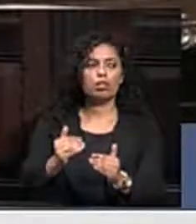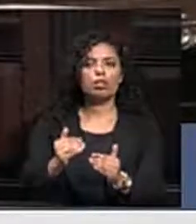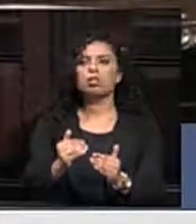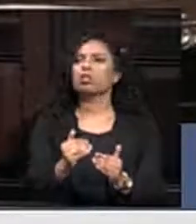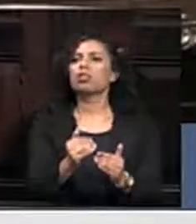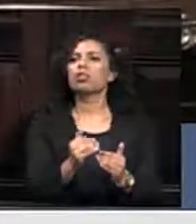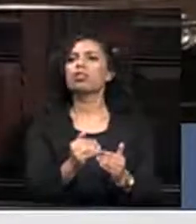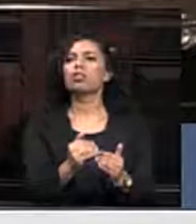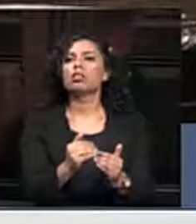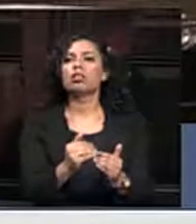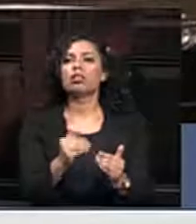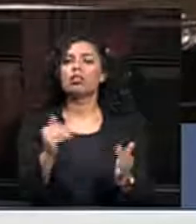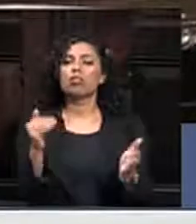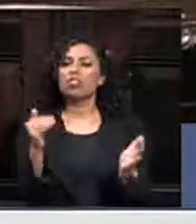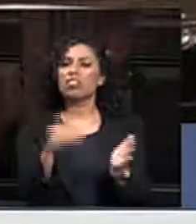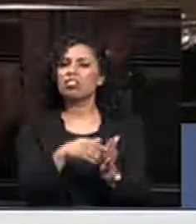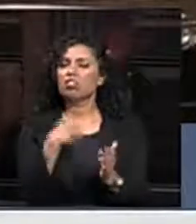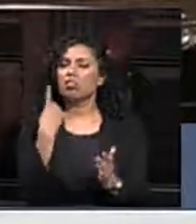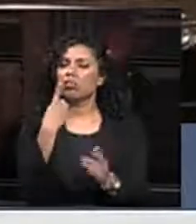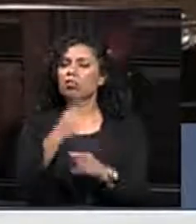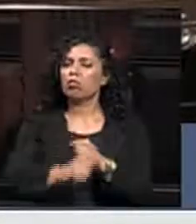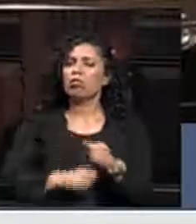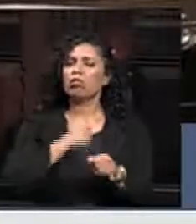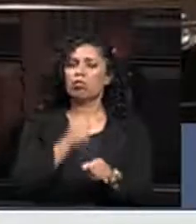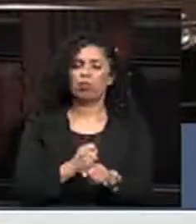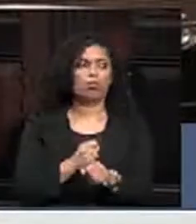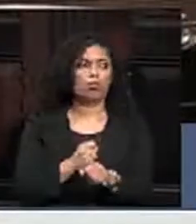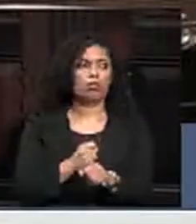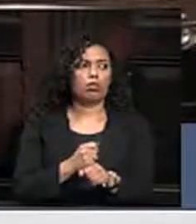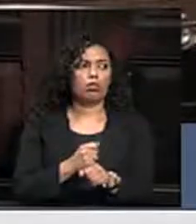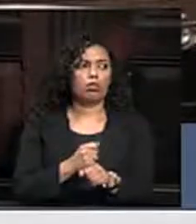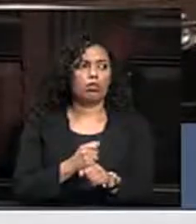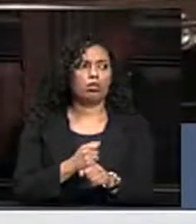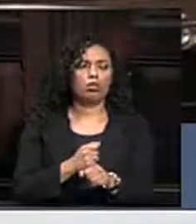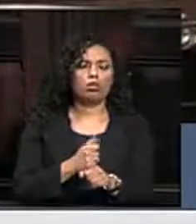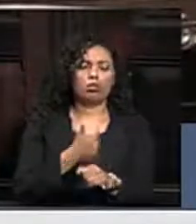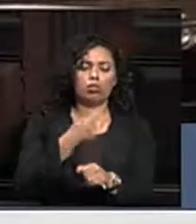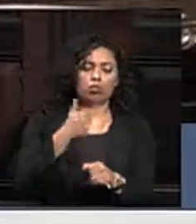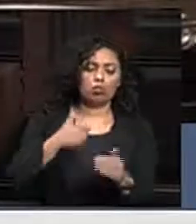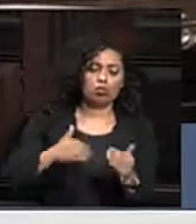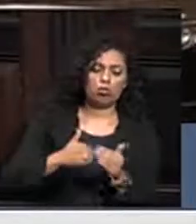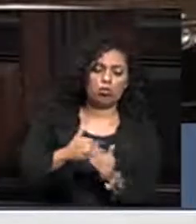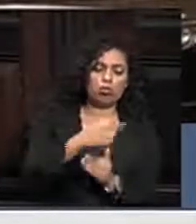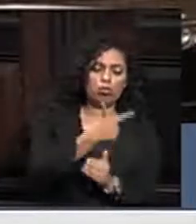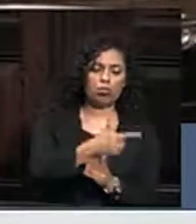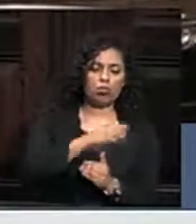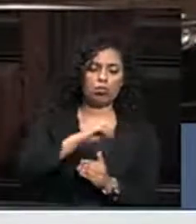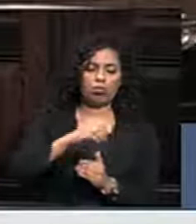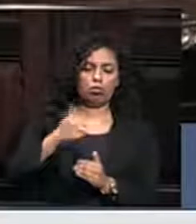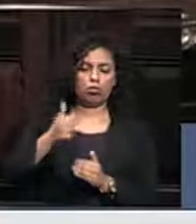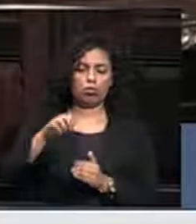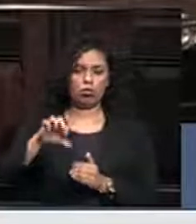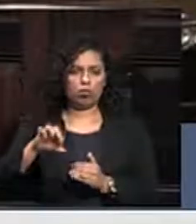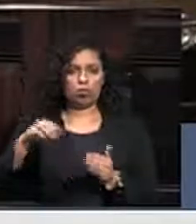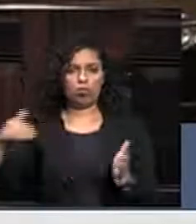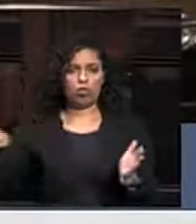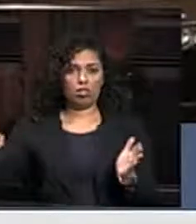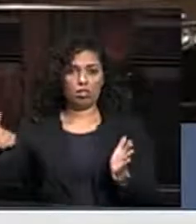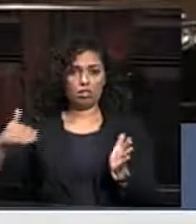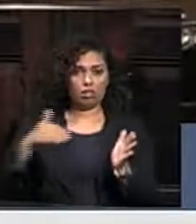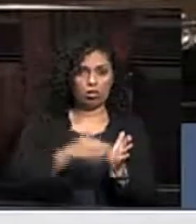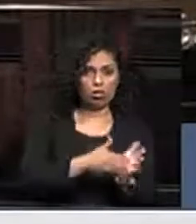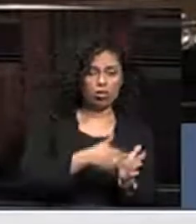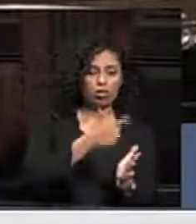ao período de um ano, ao ano de 2019, e ano esse que dará